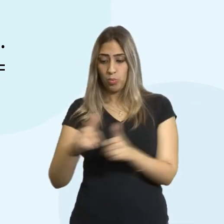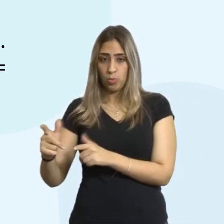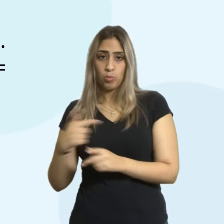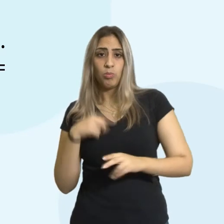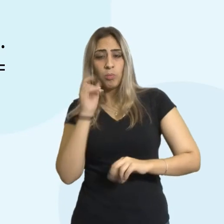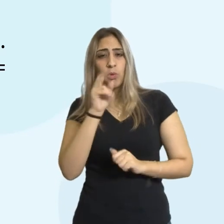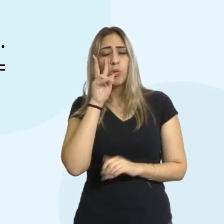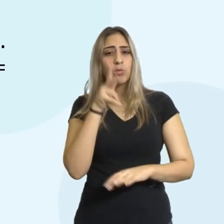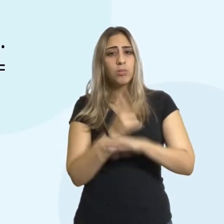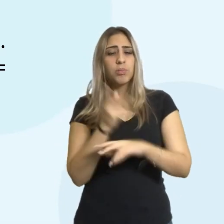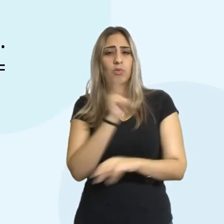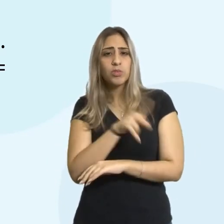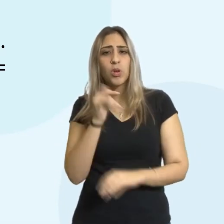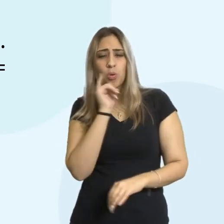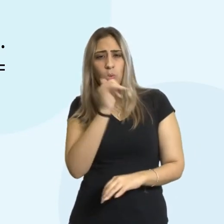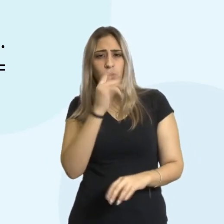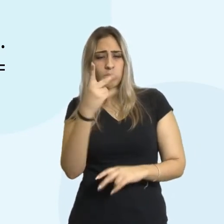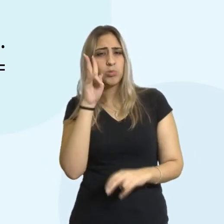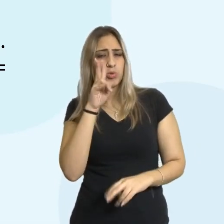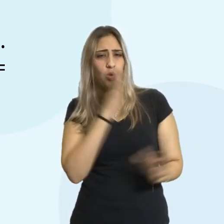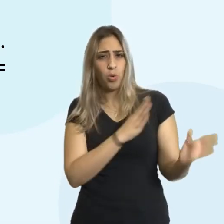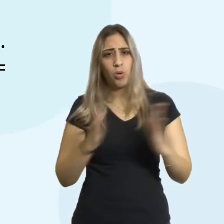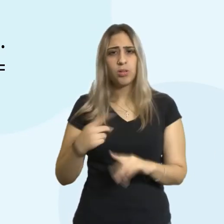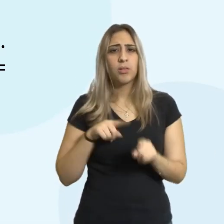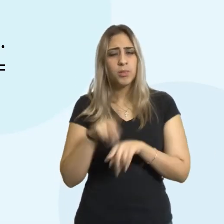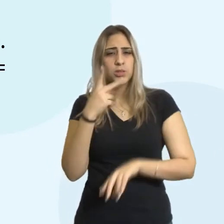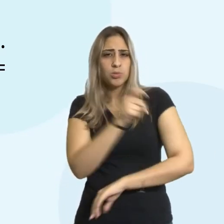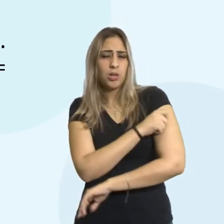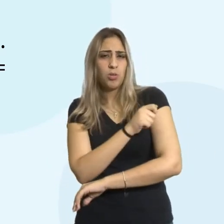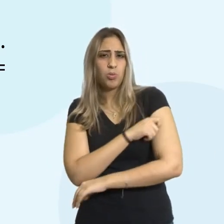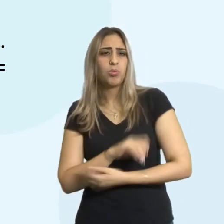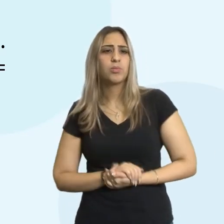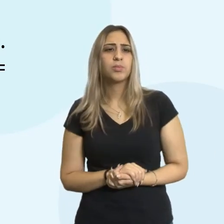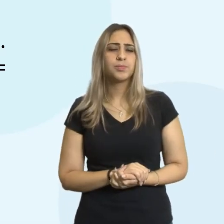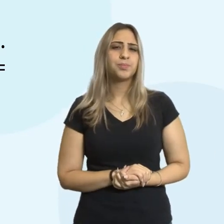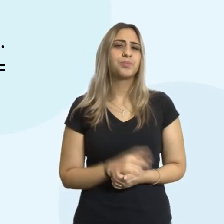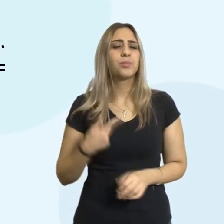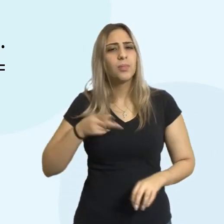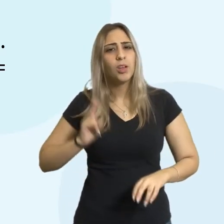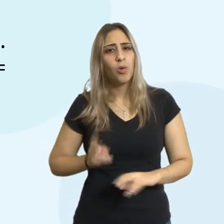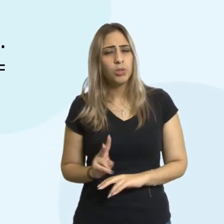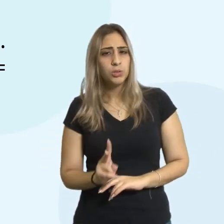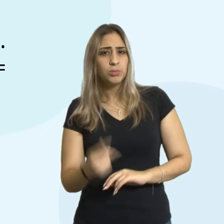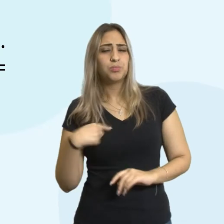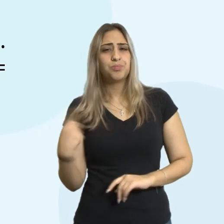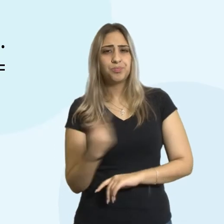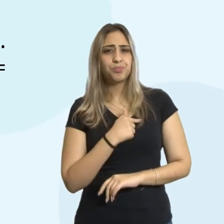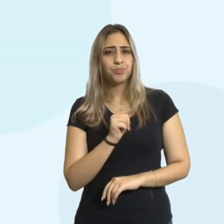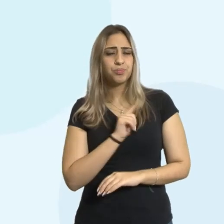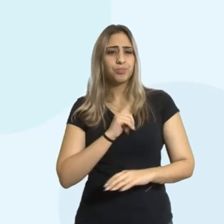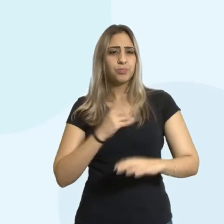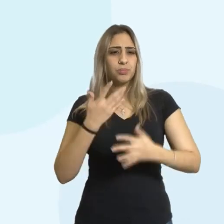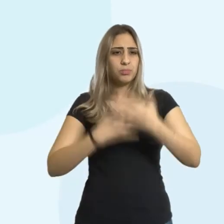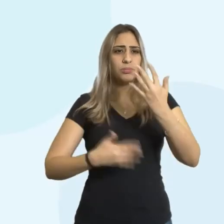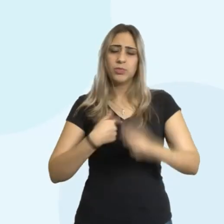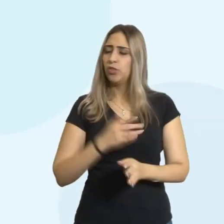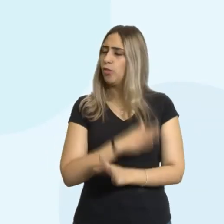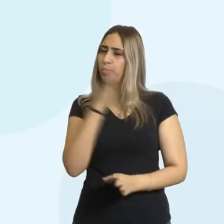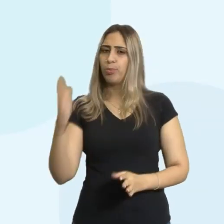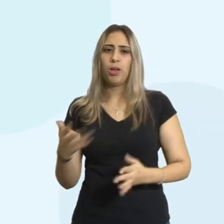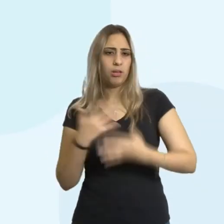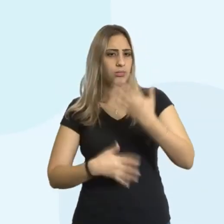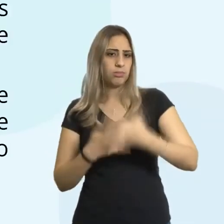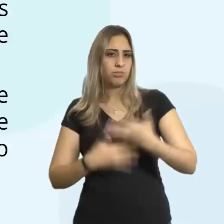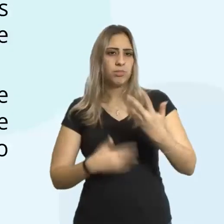vídeo da professora contando da seletiva e doce e não é continuando aí a gente teria uma interação eu vou pular essa